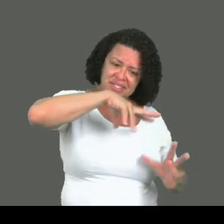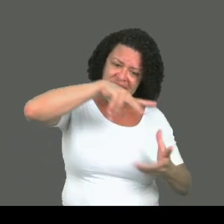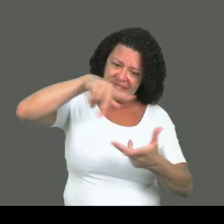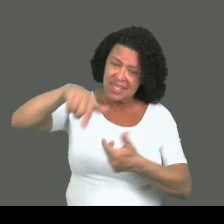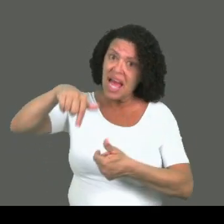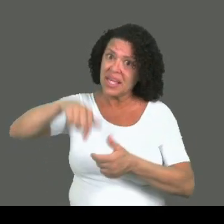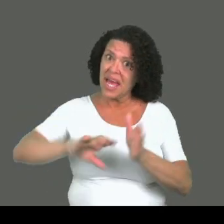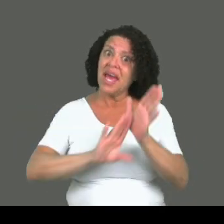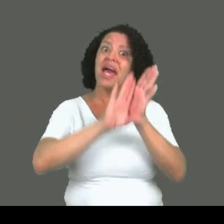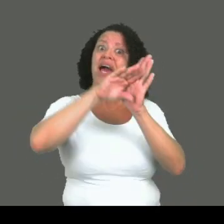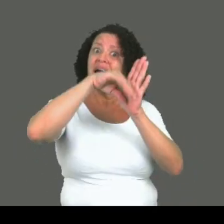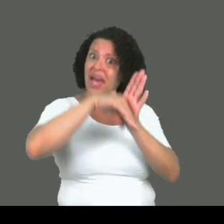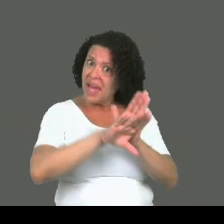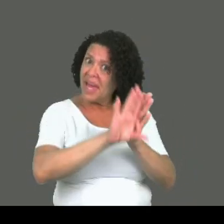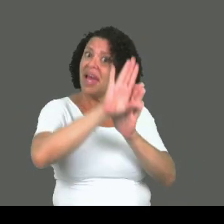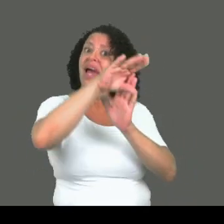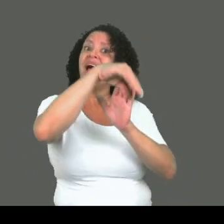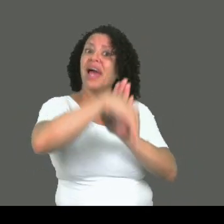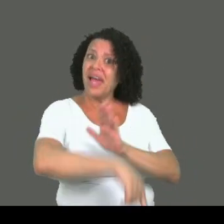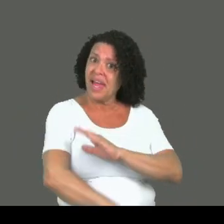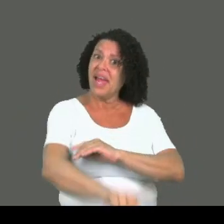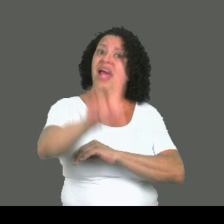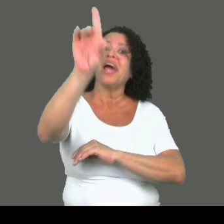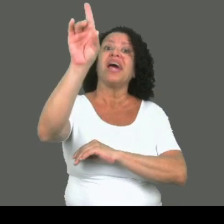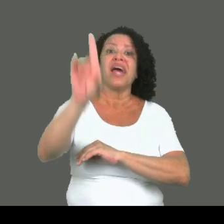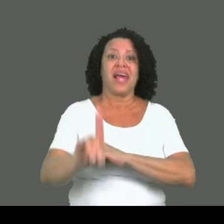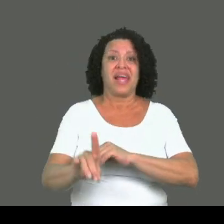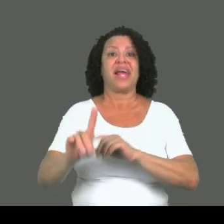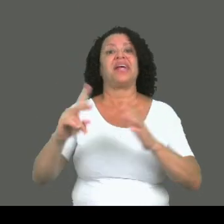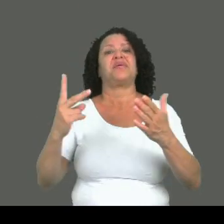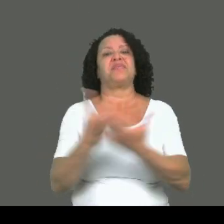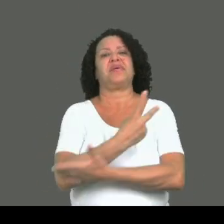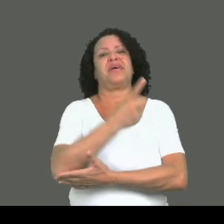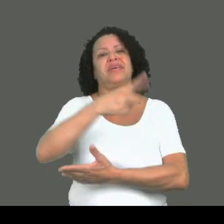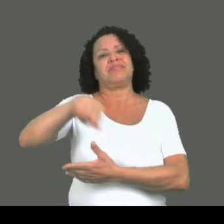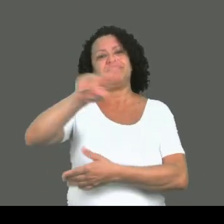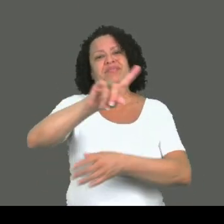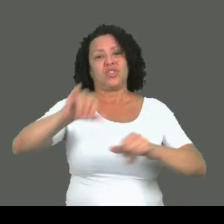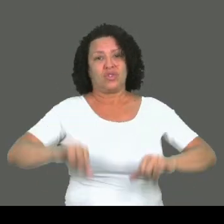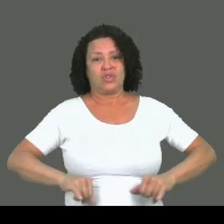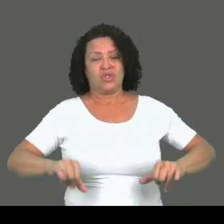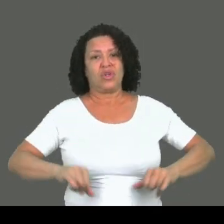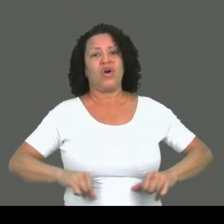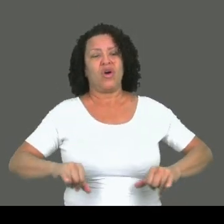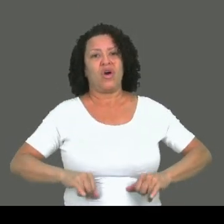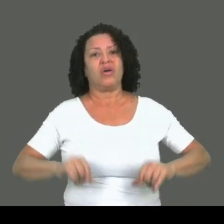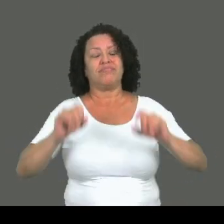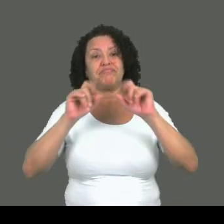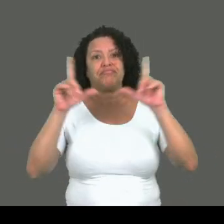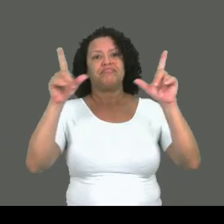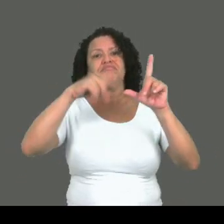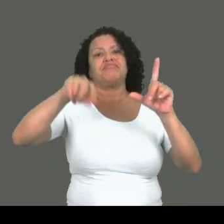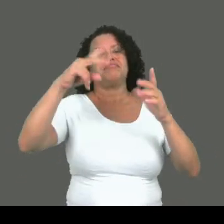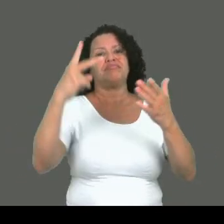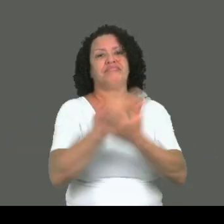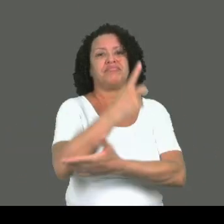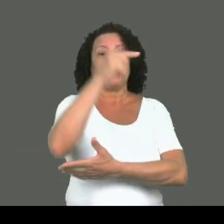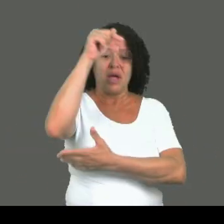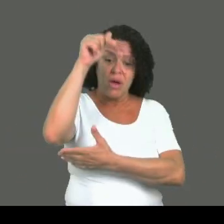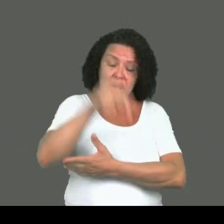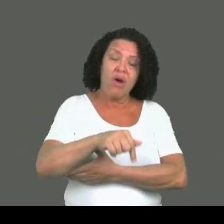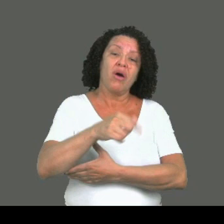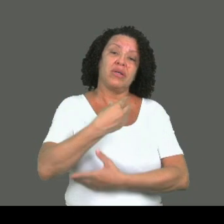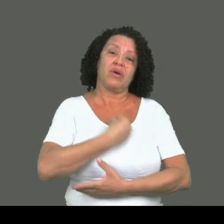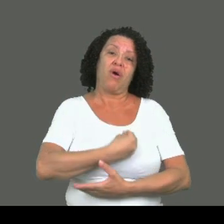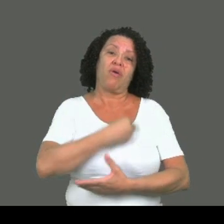provas e expiações, estão sujeitos a esses sofrimentos, esses percalços que a gente tem que